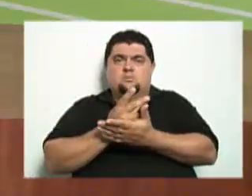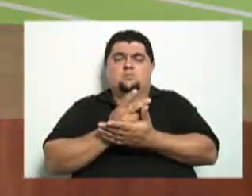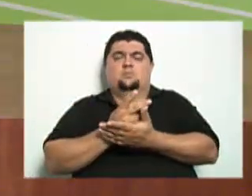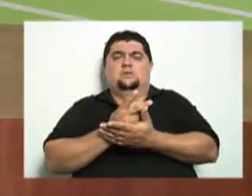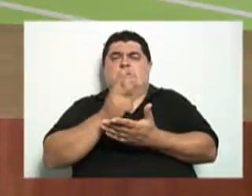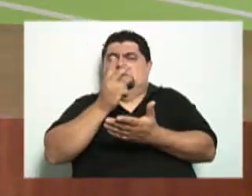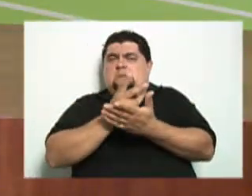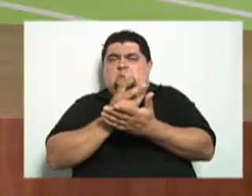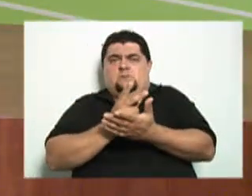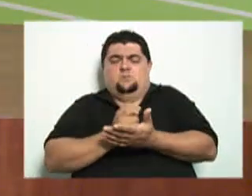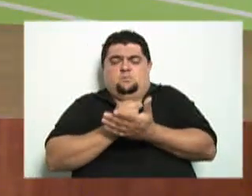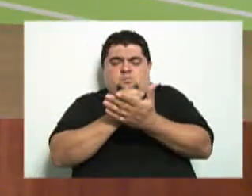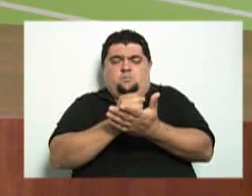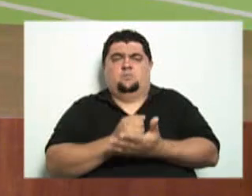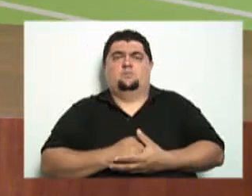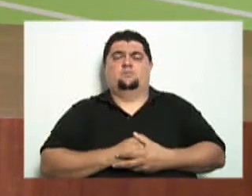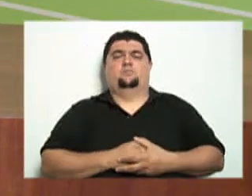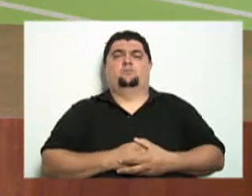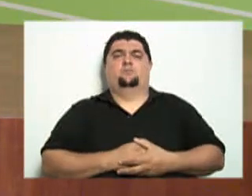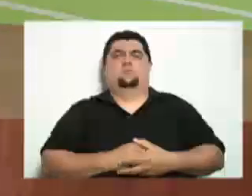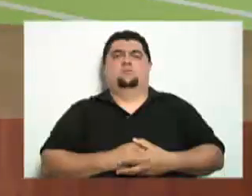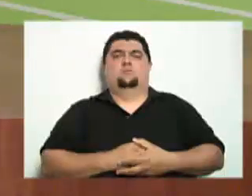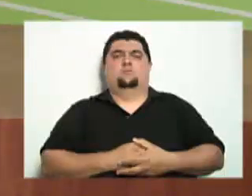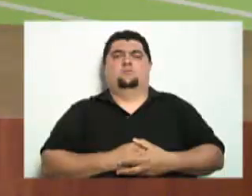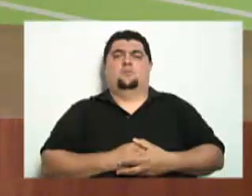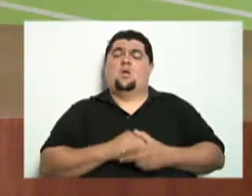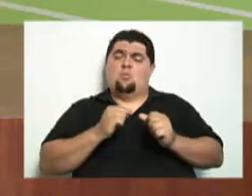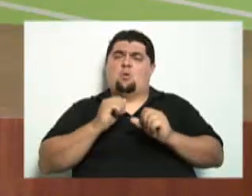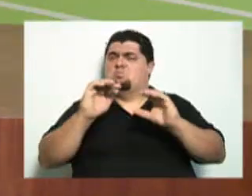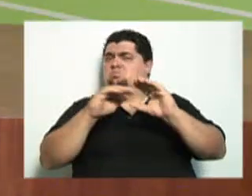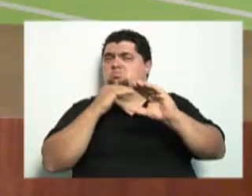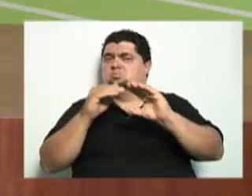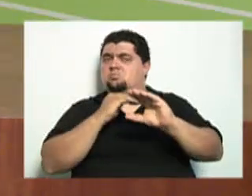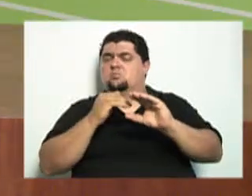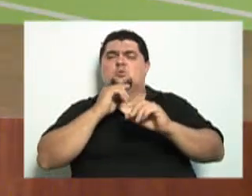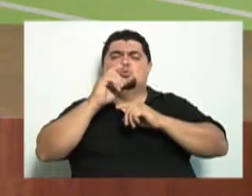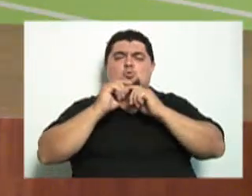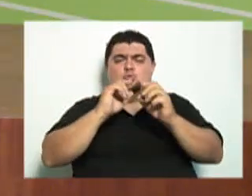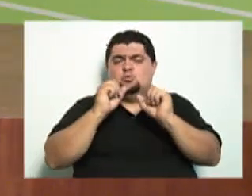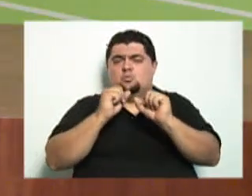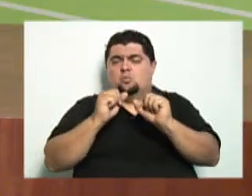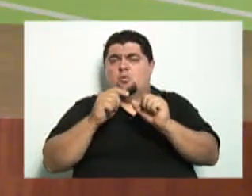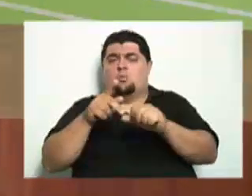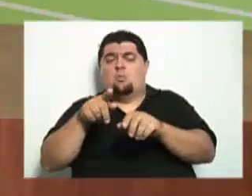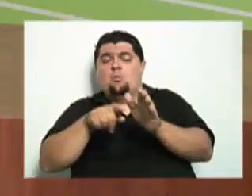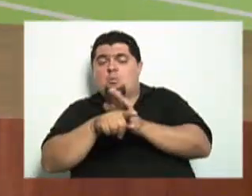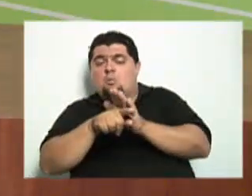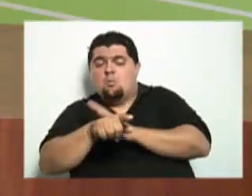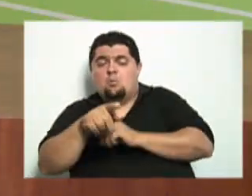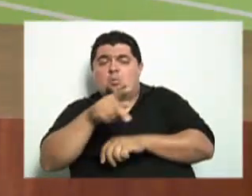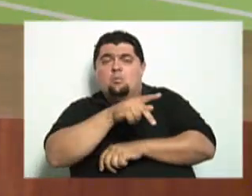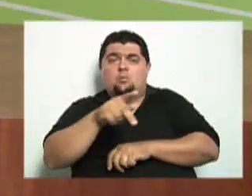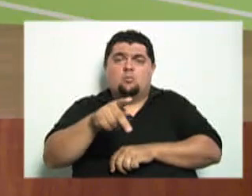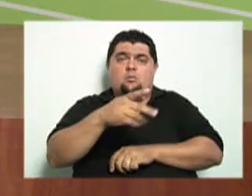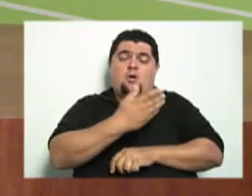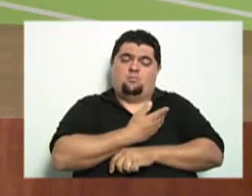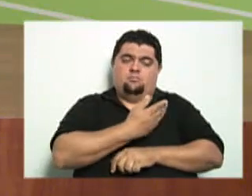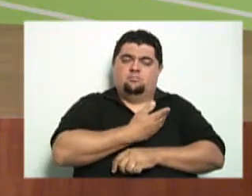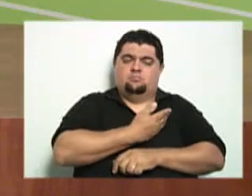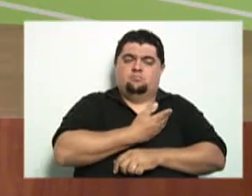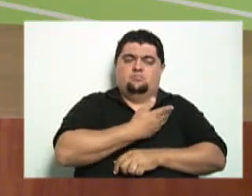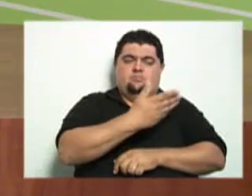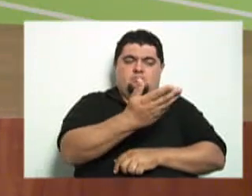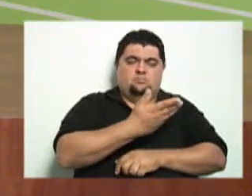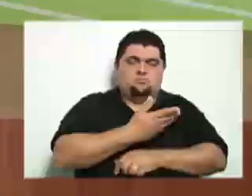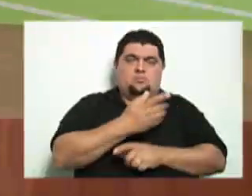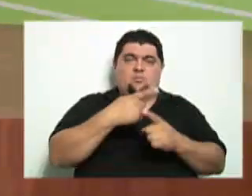vez mais e se manifestem com qualquer dúvida com seus professores, nossos colegas, para que